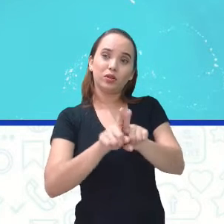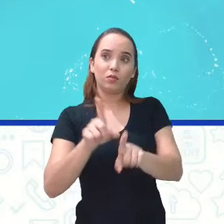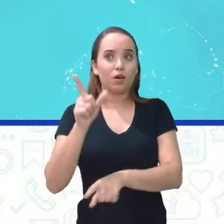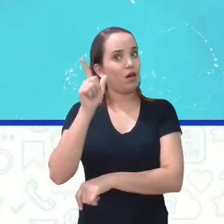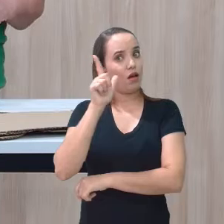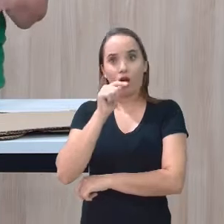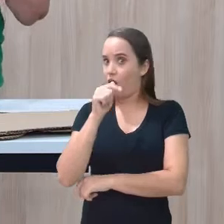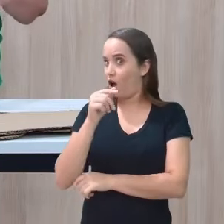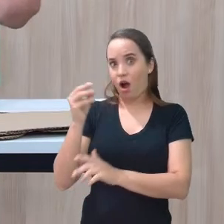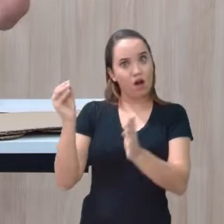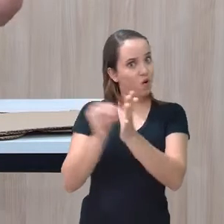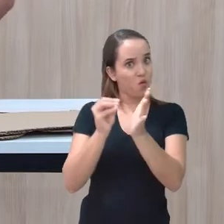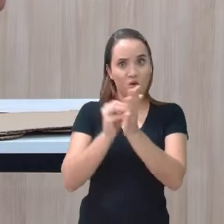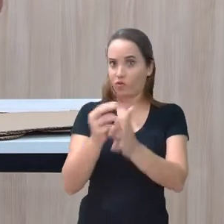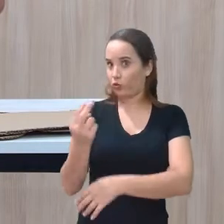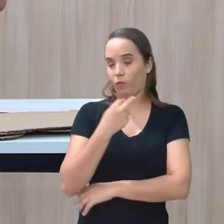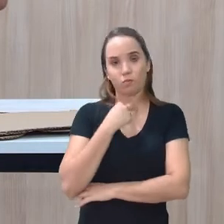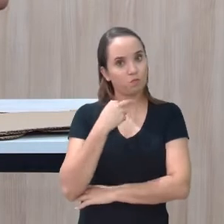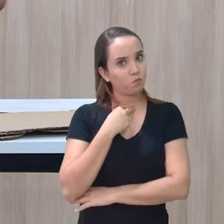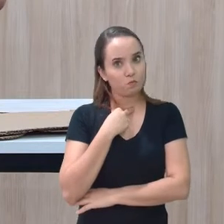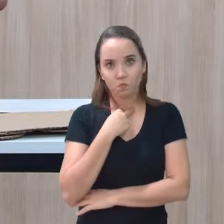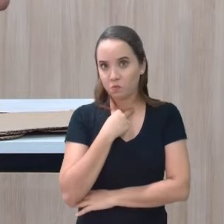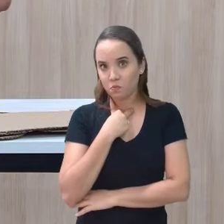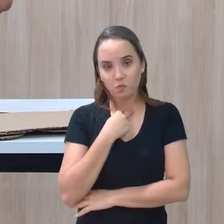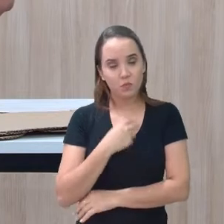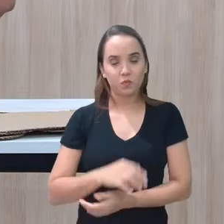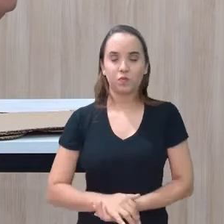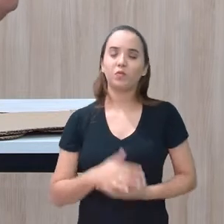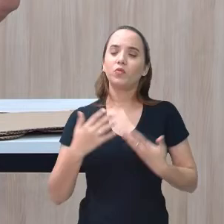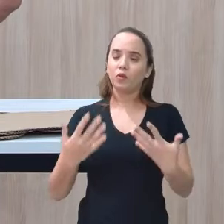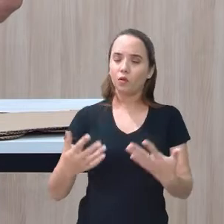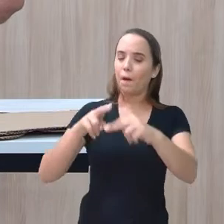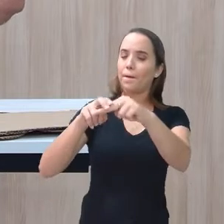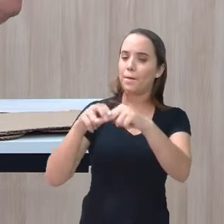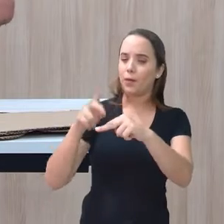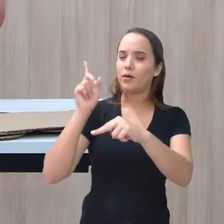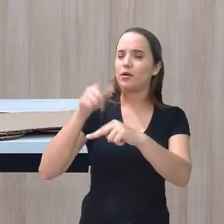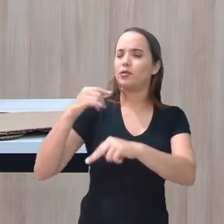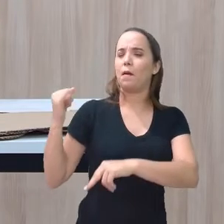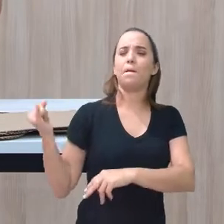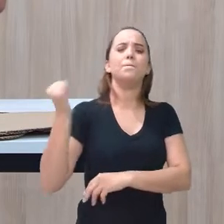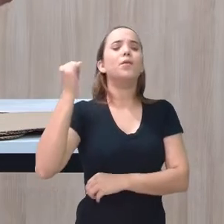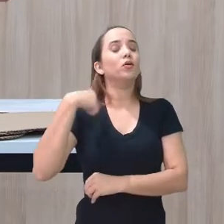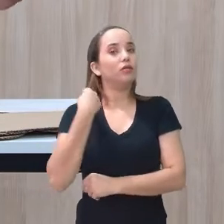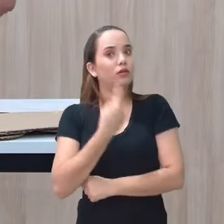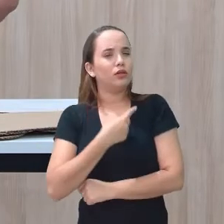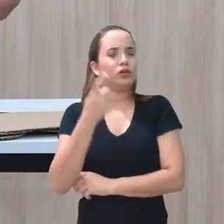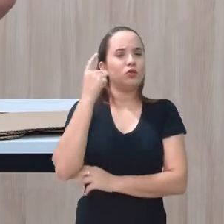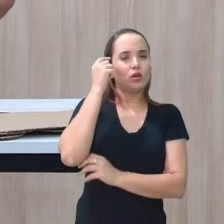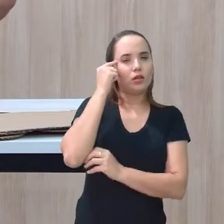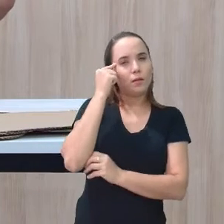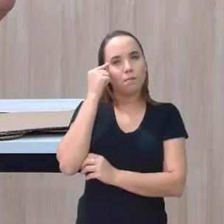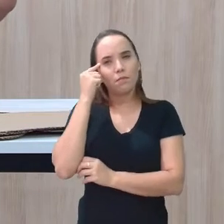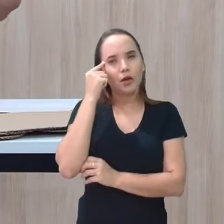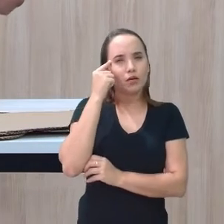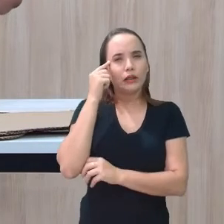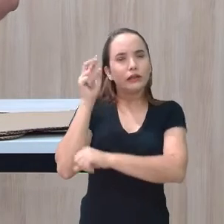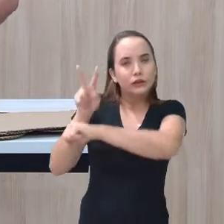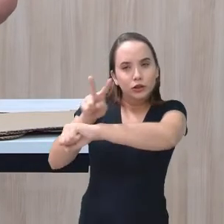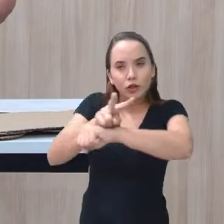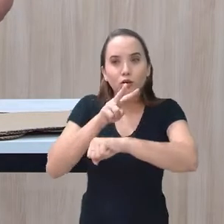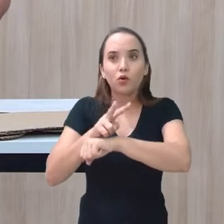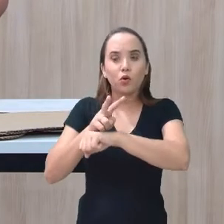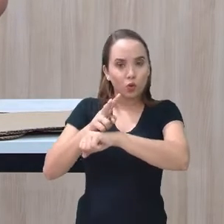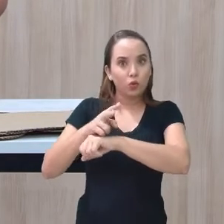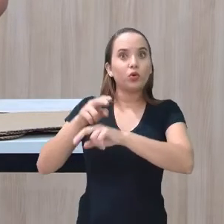muito importante a gente parar um pouquinho para pensar nesse bem precioso. Graças a esse líquido precioso do nosso planeta, é